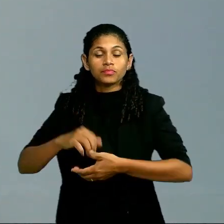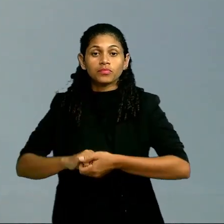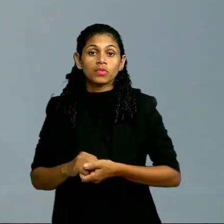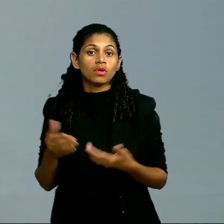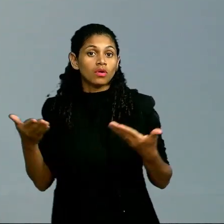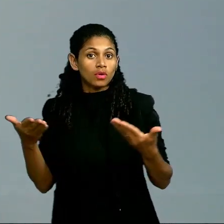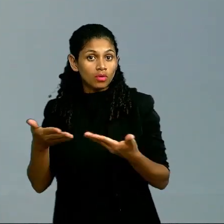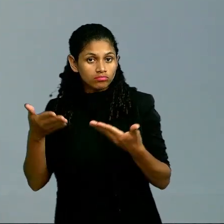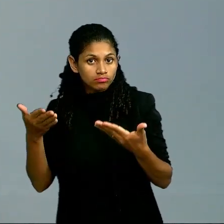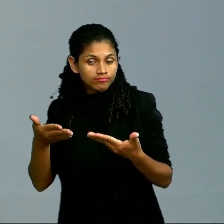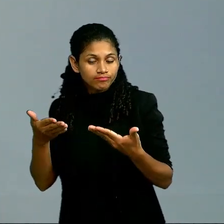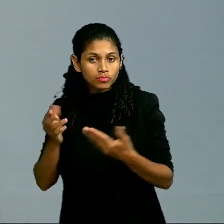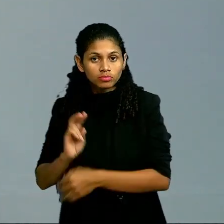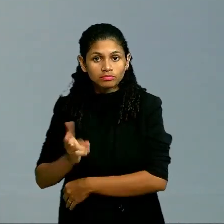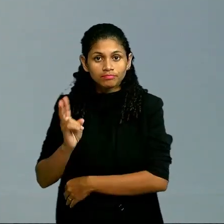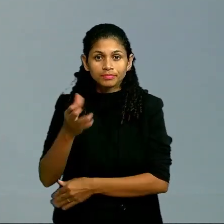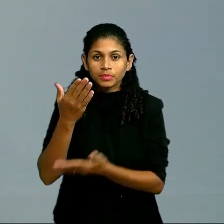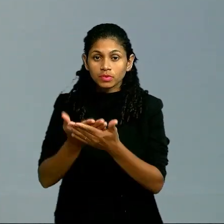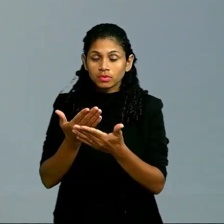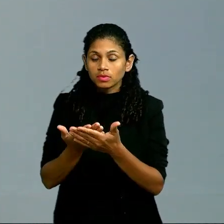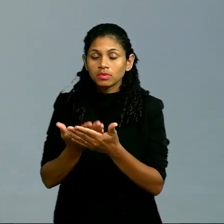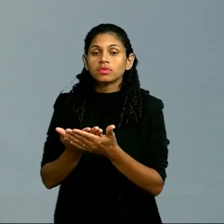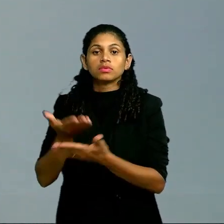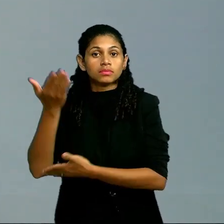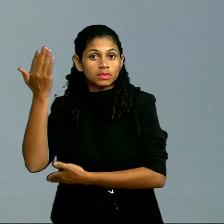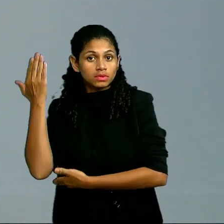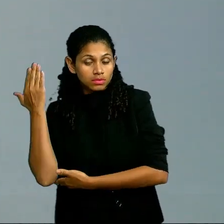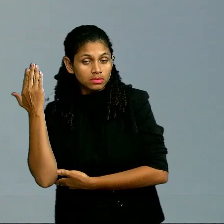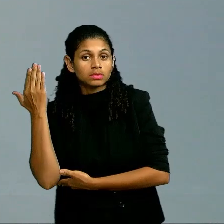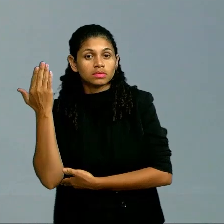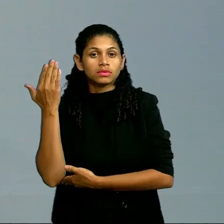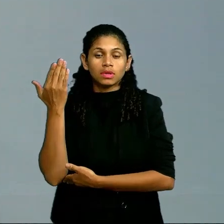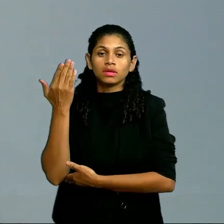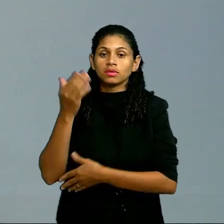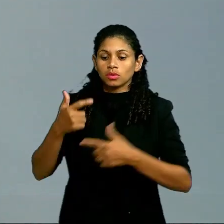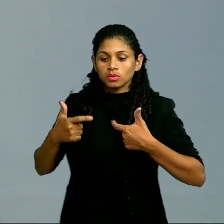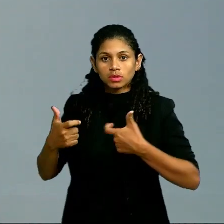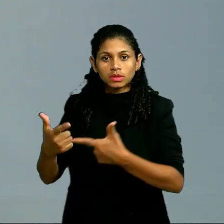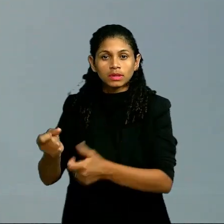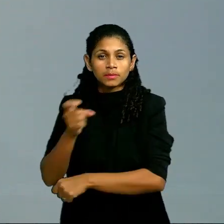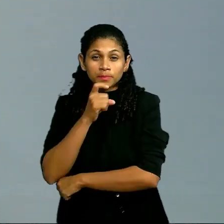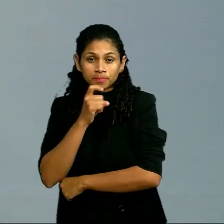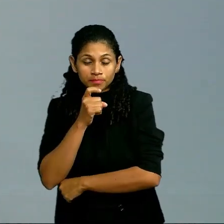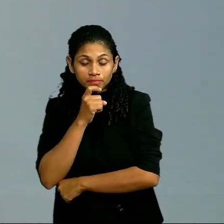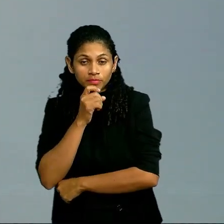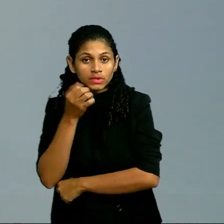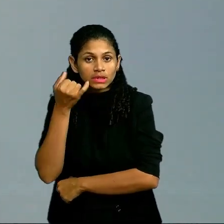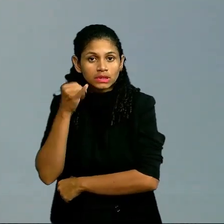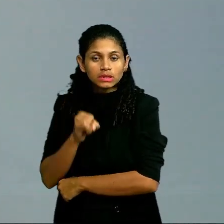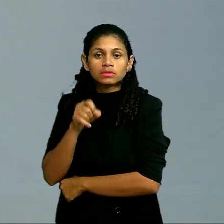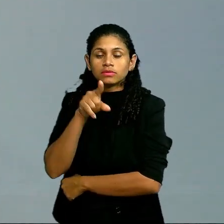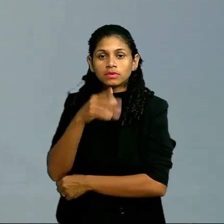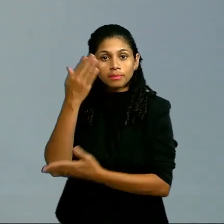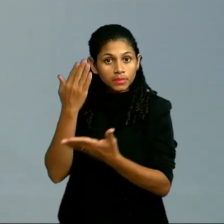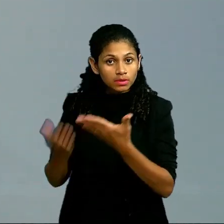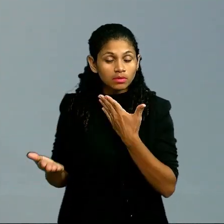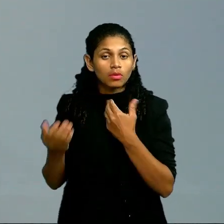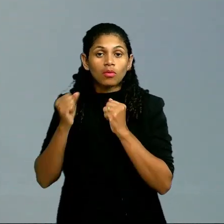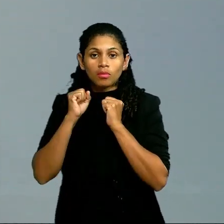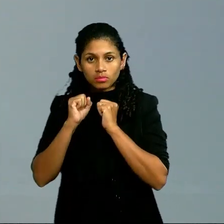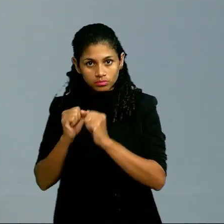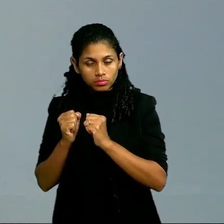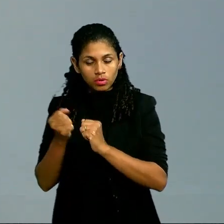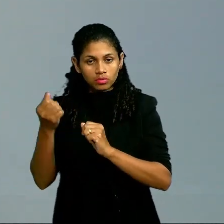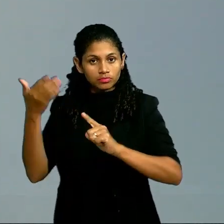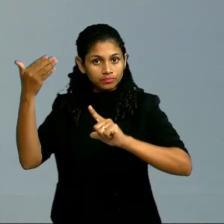vamos continuar uma aula, que é a aula da Guerra Fria, cuja parte 1, se você perdeu, você pode assistir nos nossos